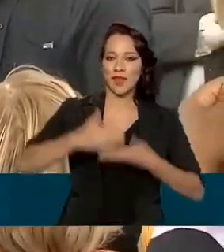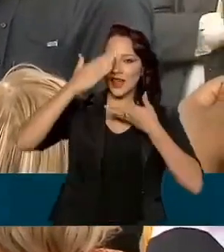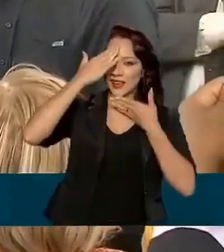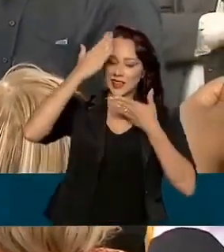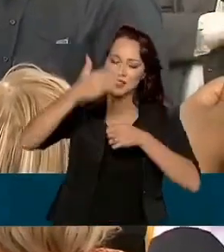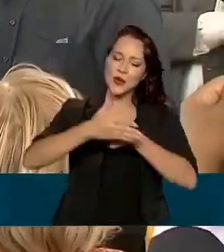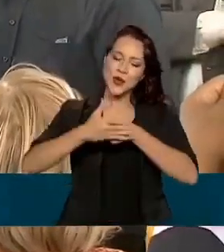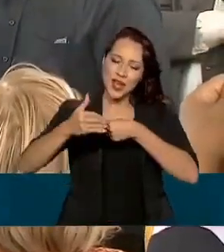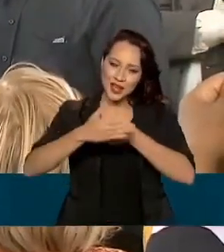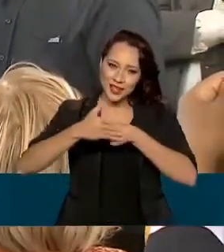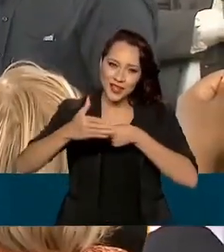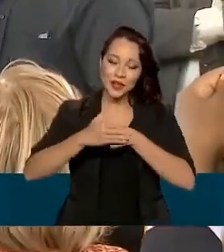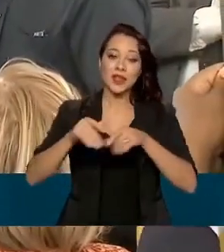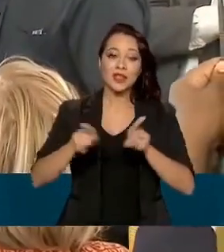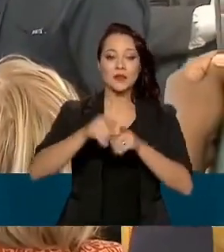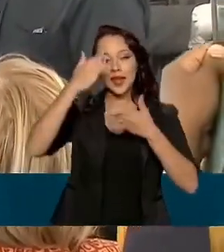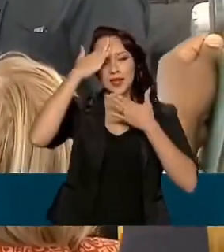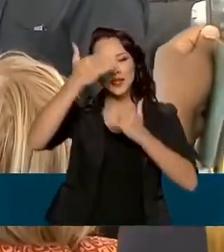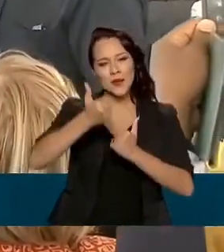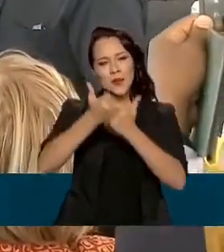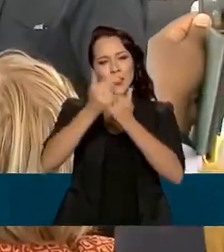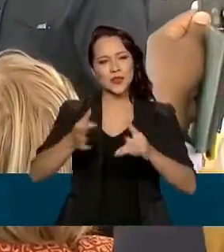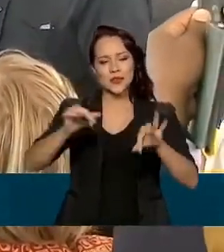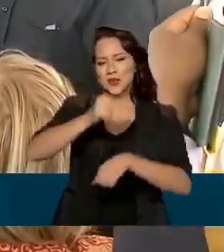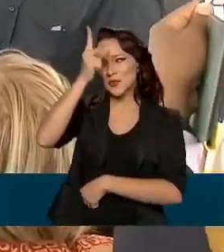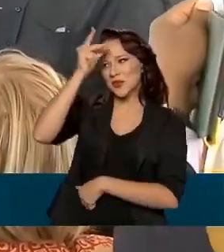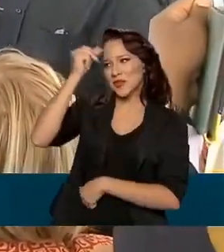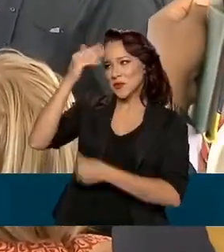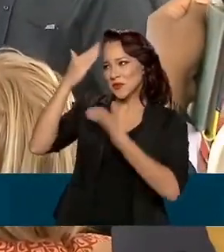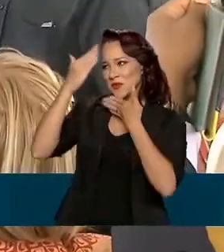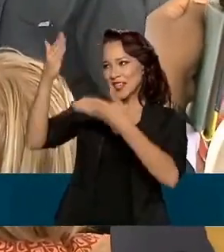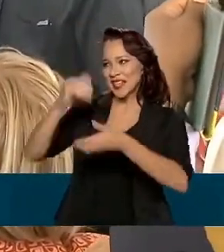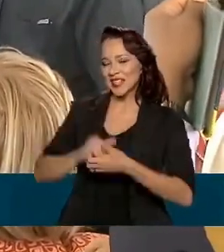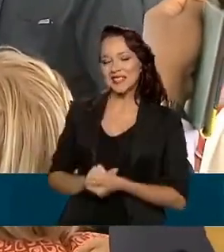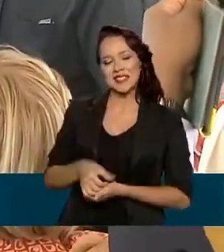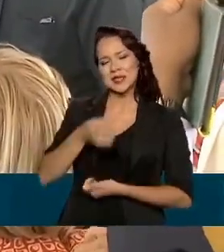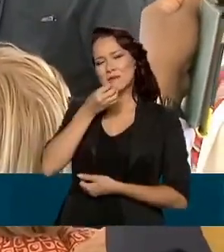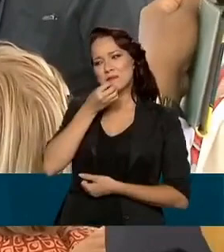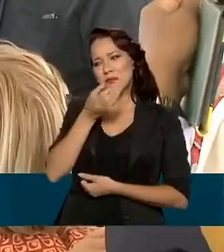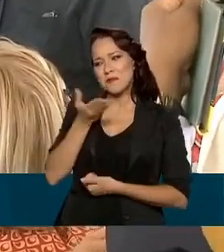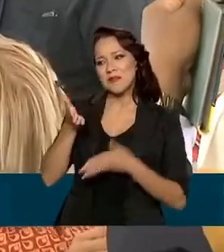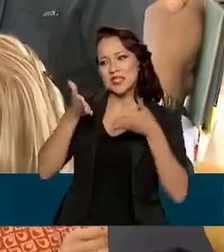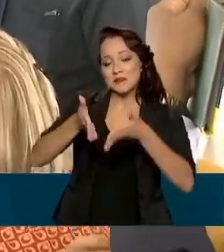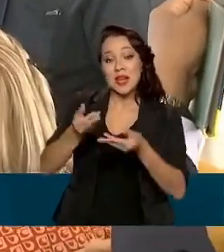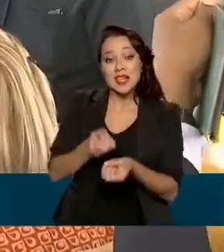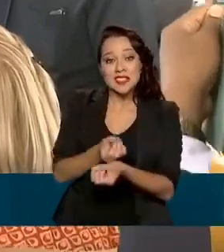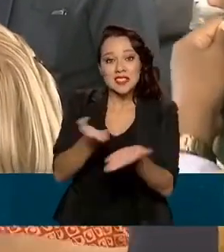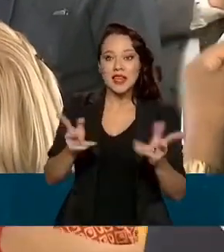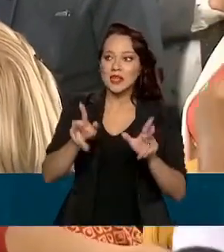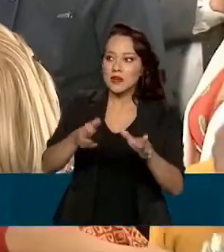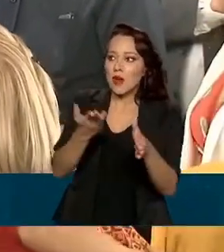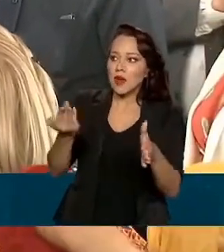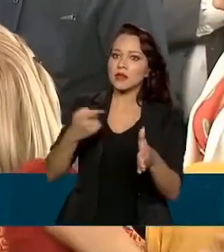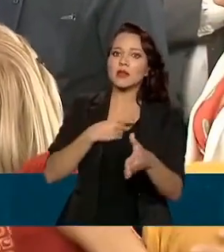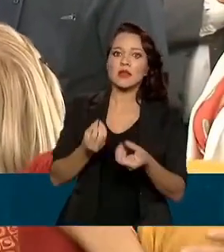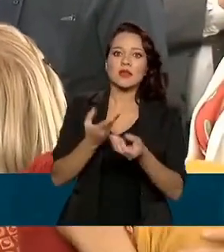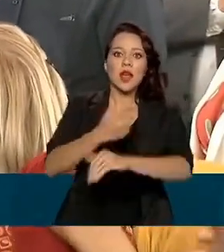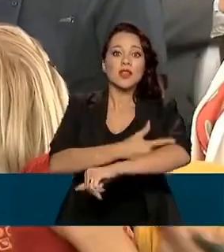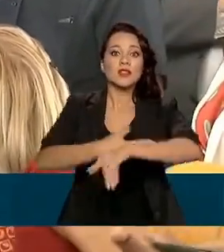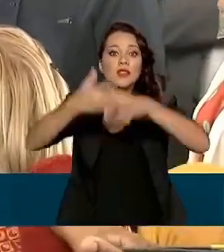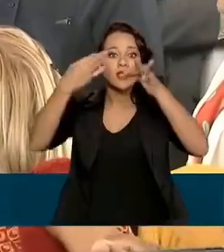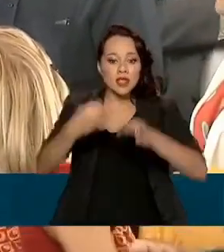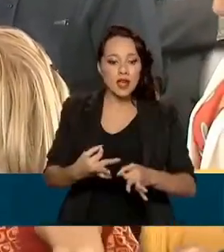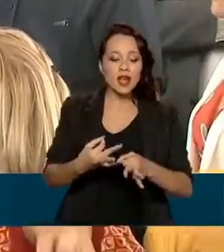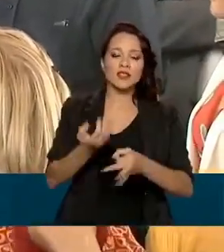Agradecer o carinho, agradecer o apoio de todos. Prefeito, muito obrigada. É sempre muito bom a gente participar de entregas como essa, que traz dignidade